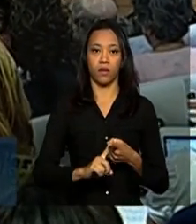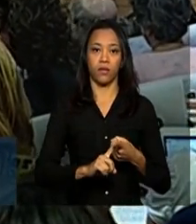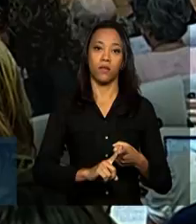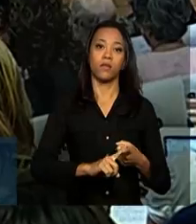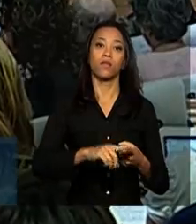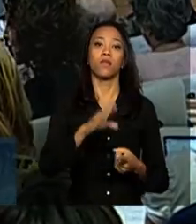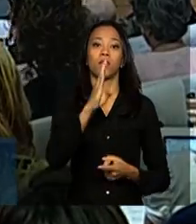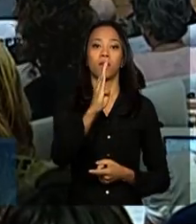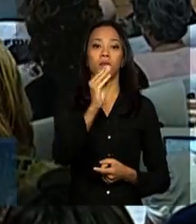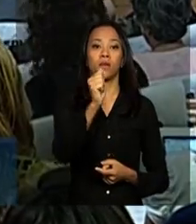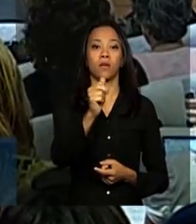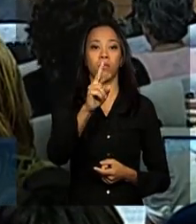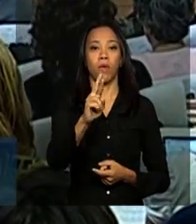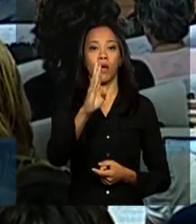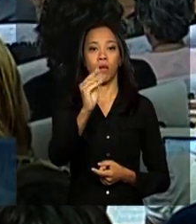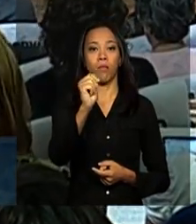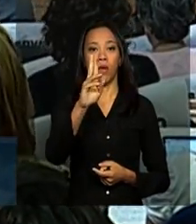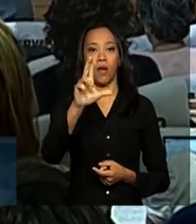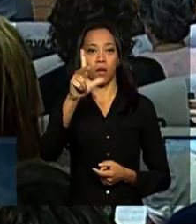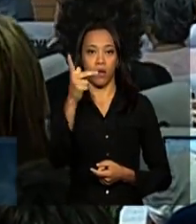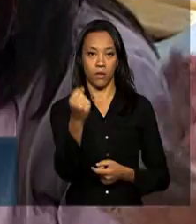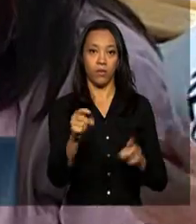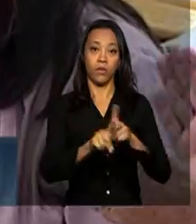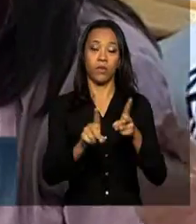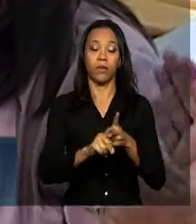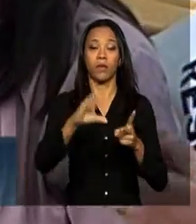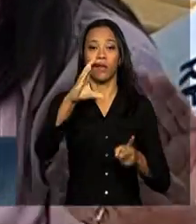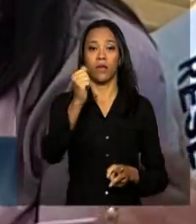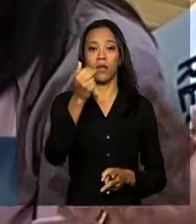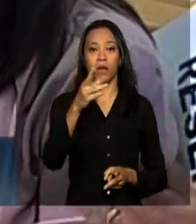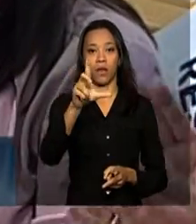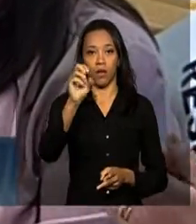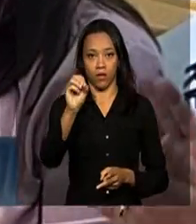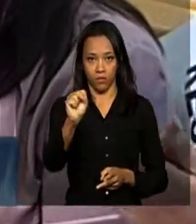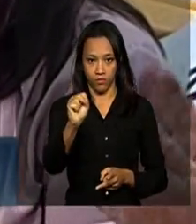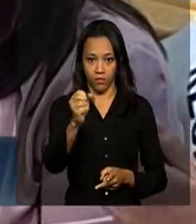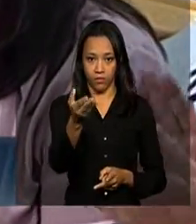Elcione Barbalho e Carmen Zanotto.